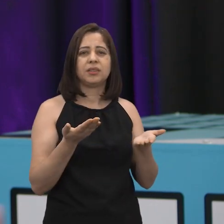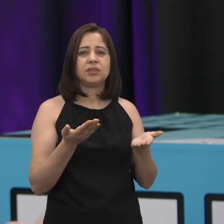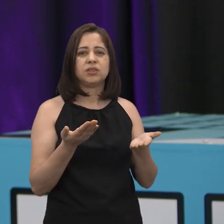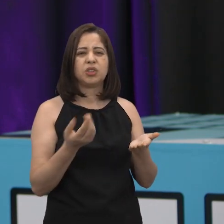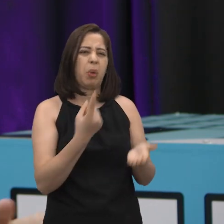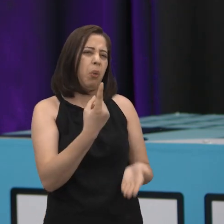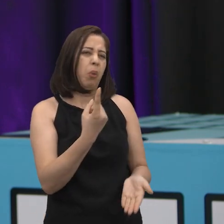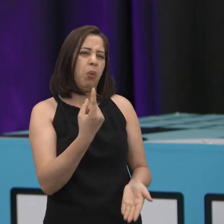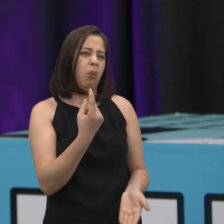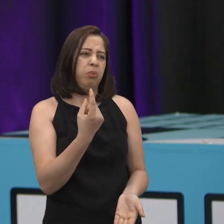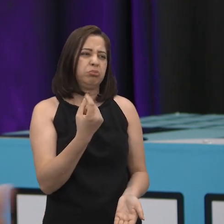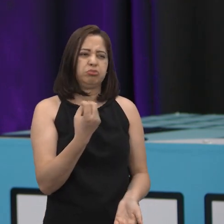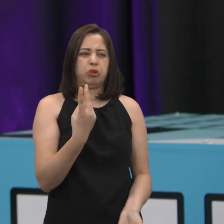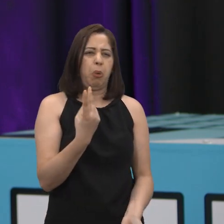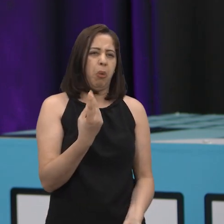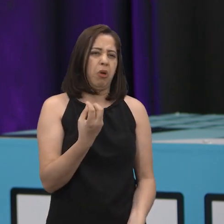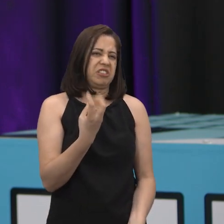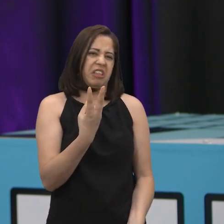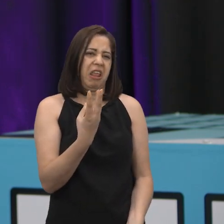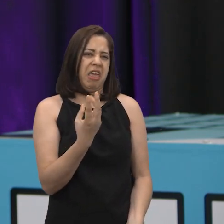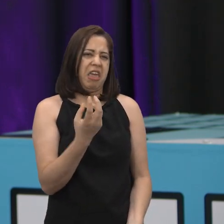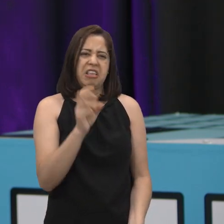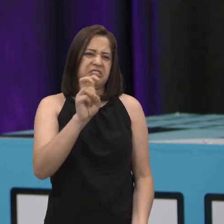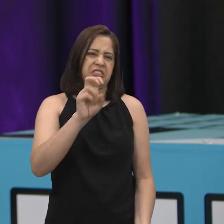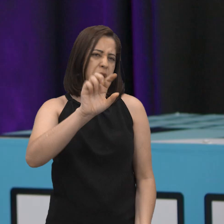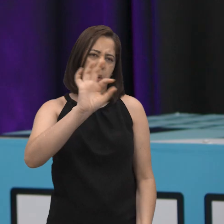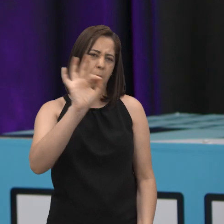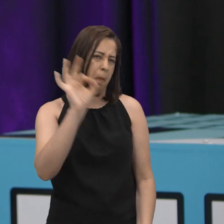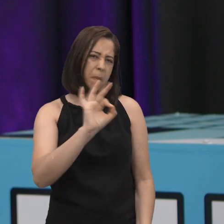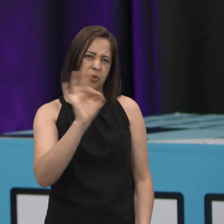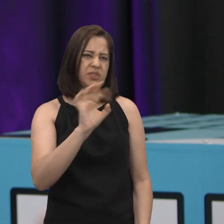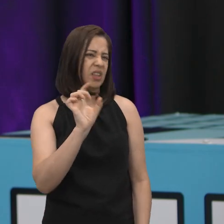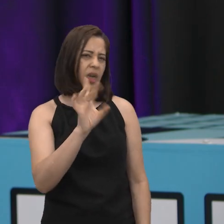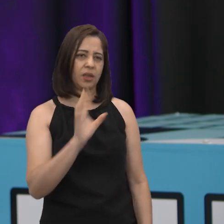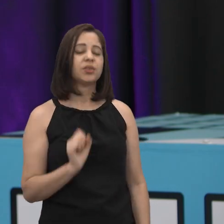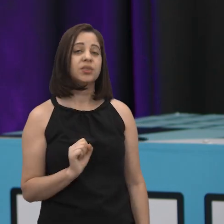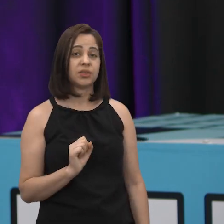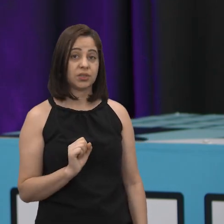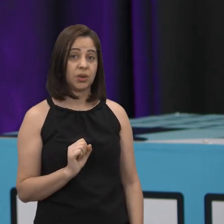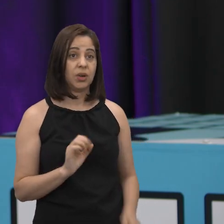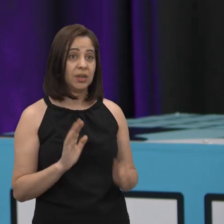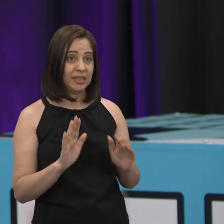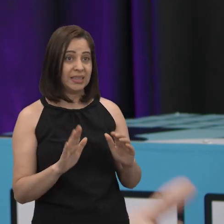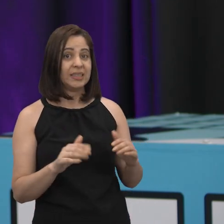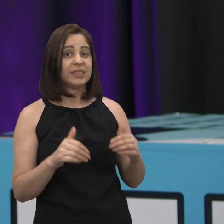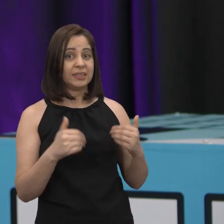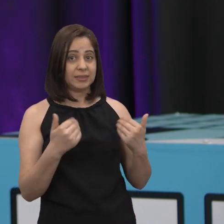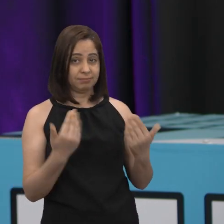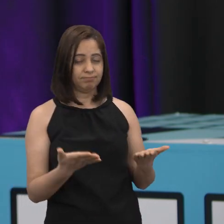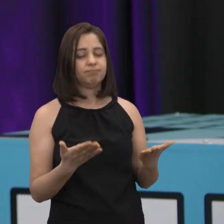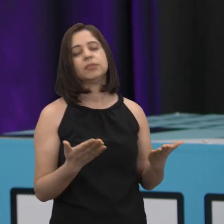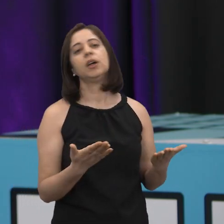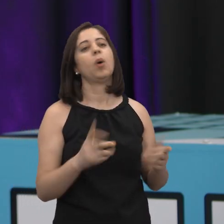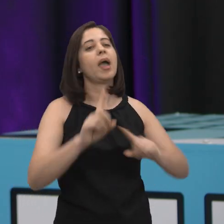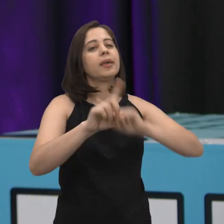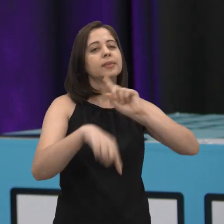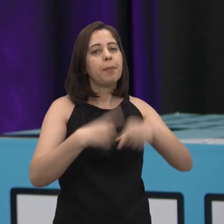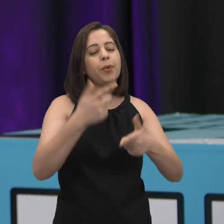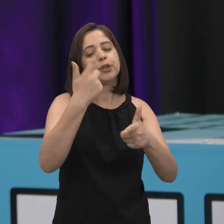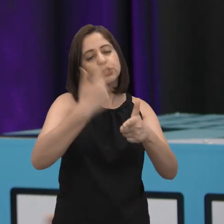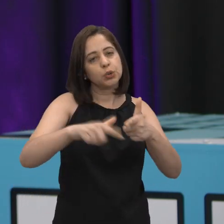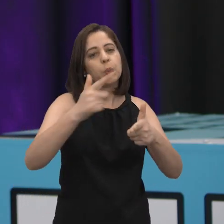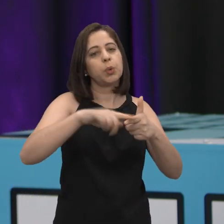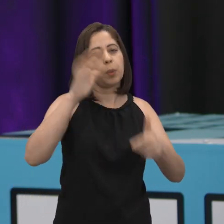local, mas 1, 2, 3, 5%, então assim, é bem pequeno mesmo, mas essas informações são tratadas e esse problema ele acaba sendo resolvido,